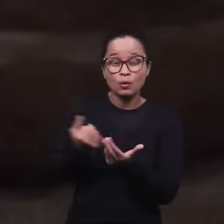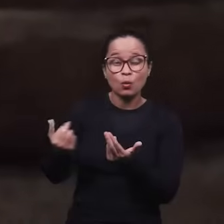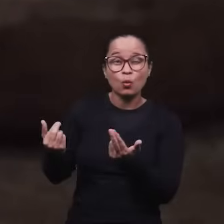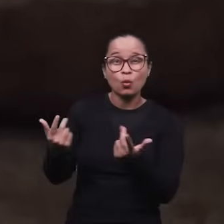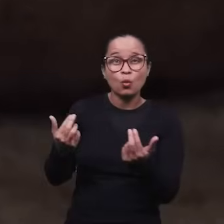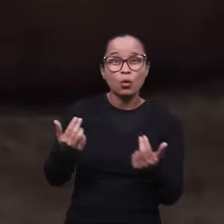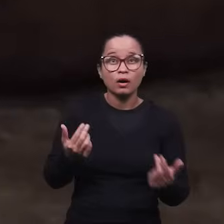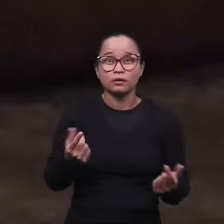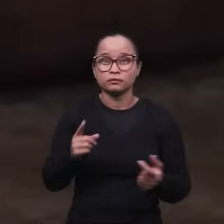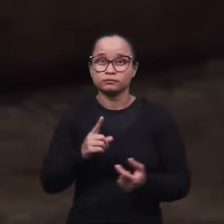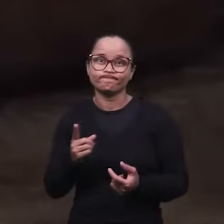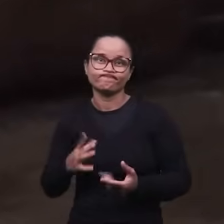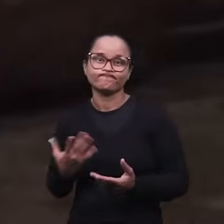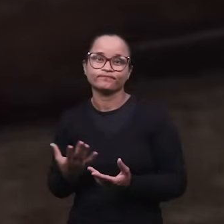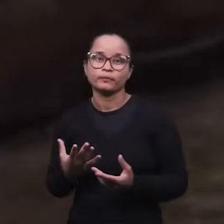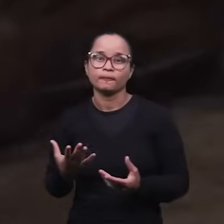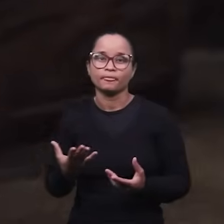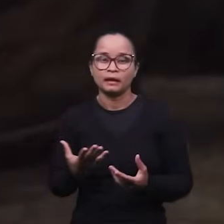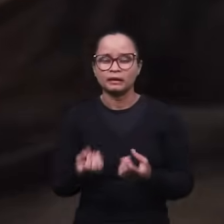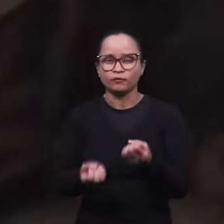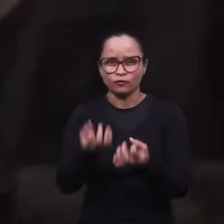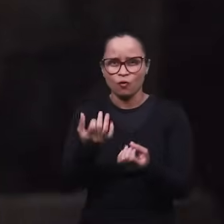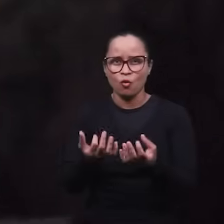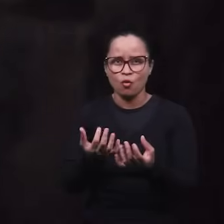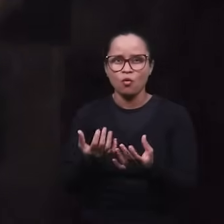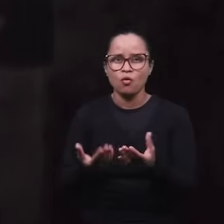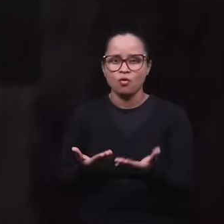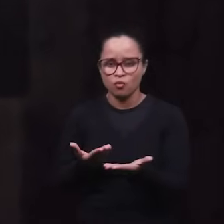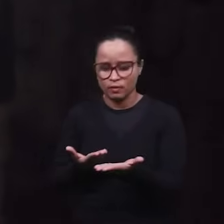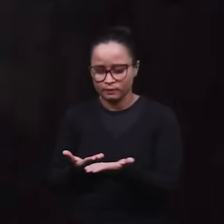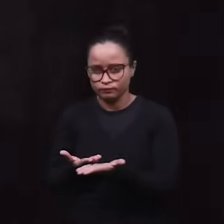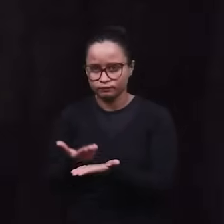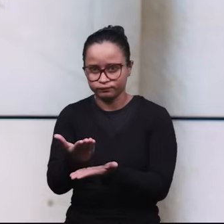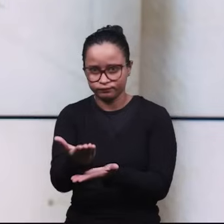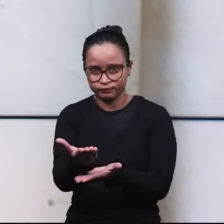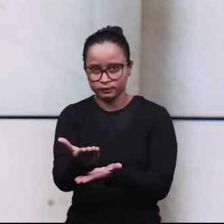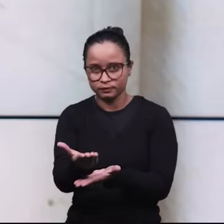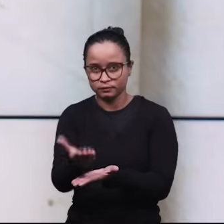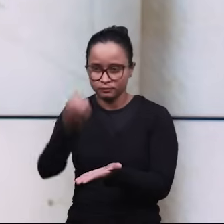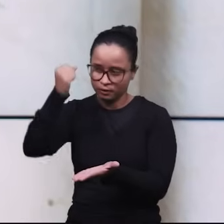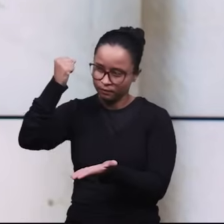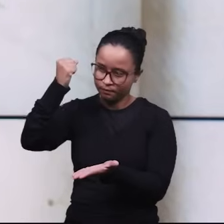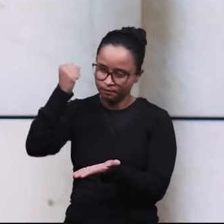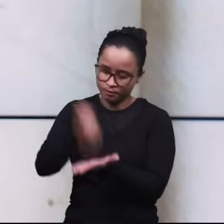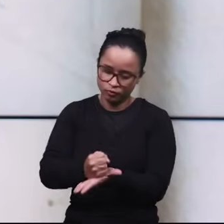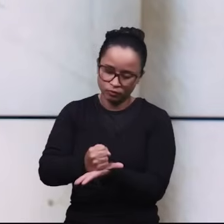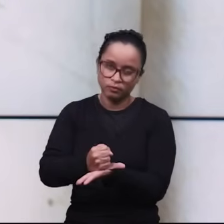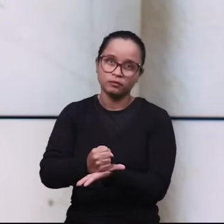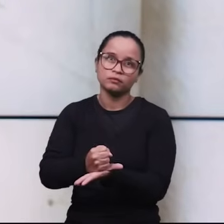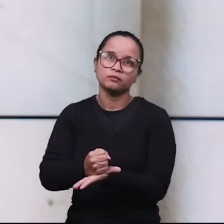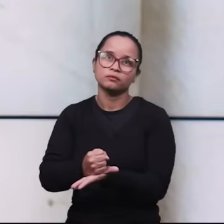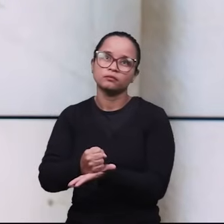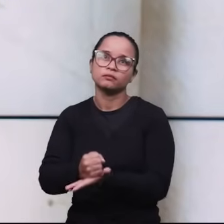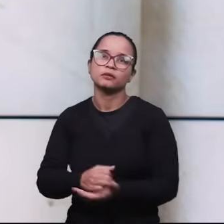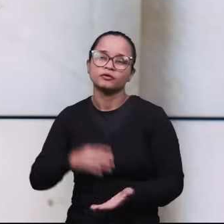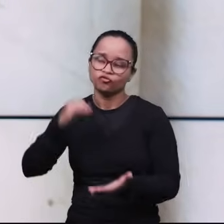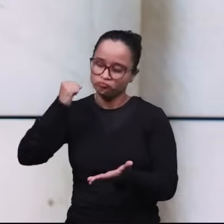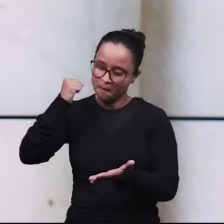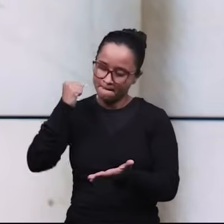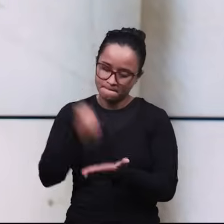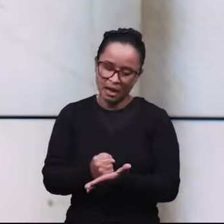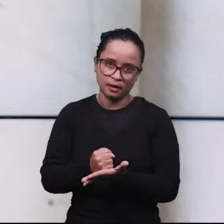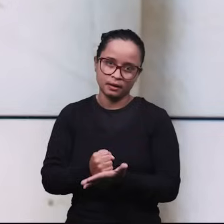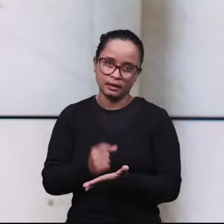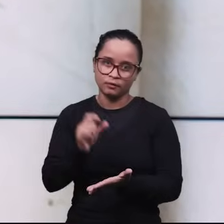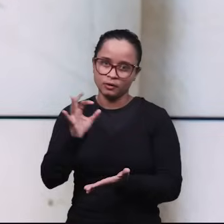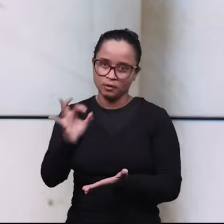Ela era aquecida, colocava lá no local e era batido com o cunho.